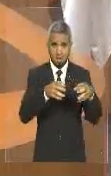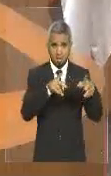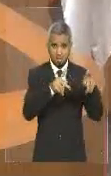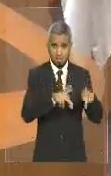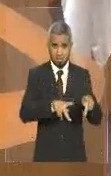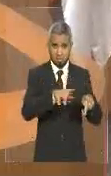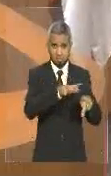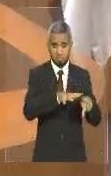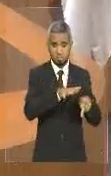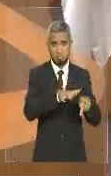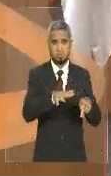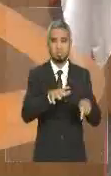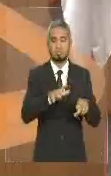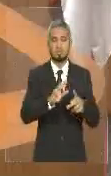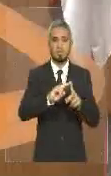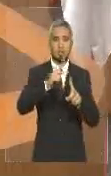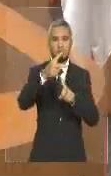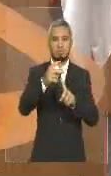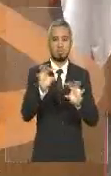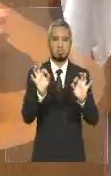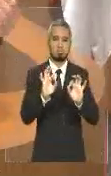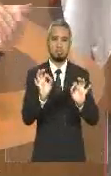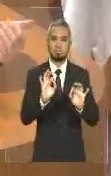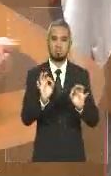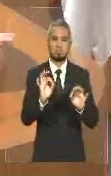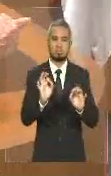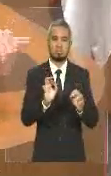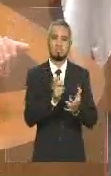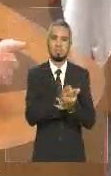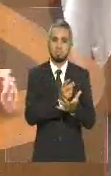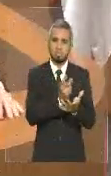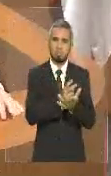da alíquota de ICMS, porque